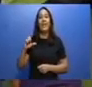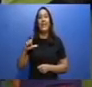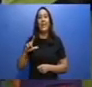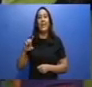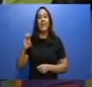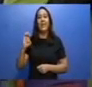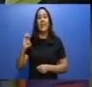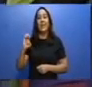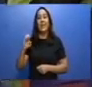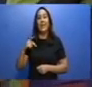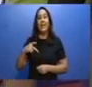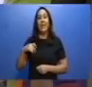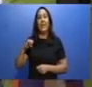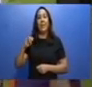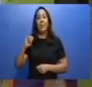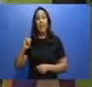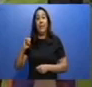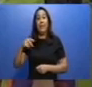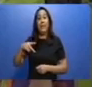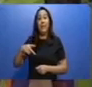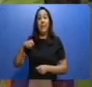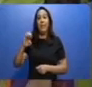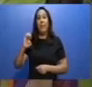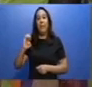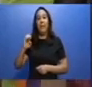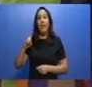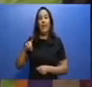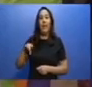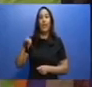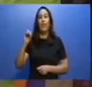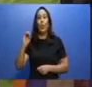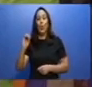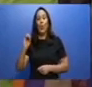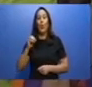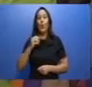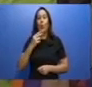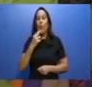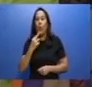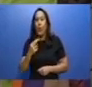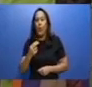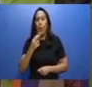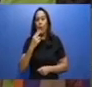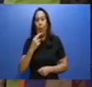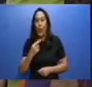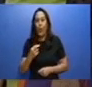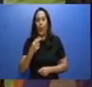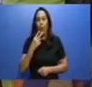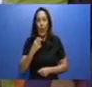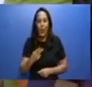paralelepípedo. Aquele nome grande que eu preciso prestar atenção para escrever, né?